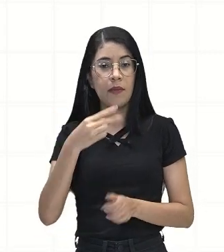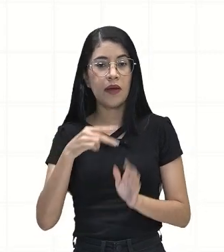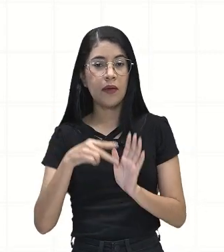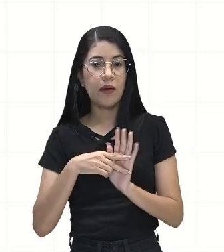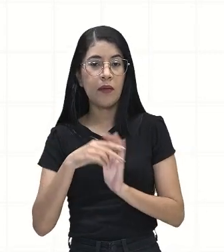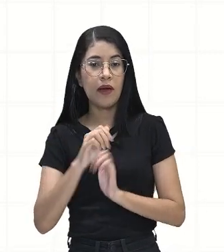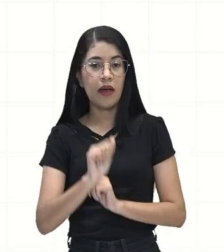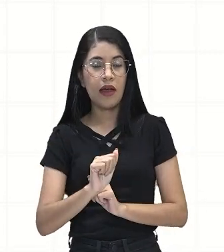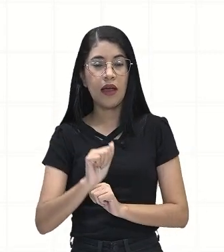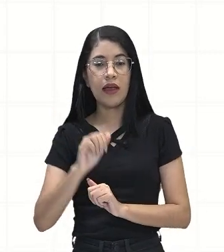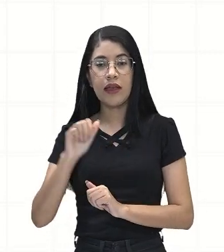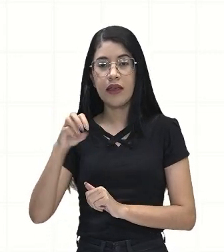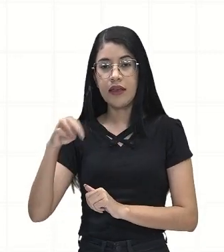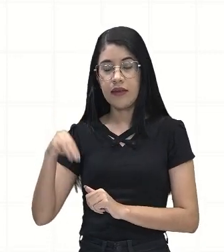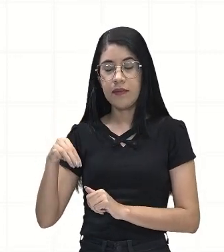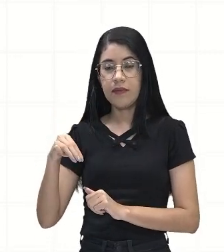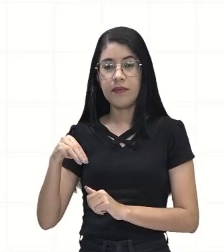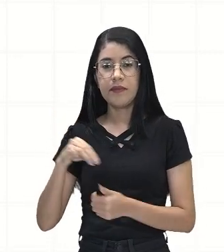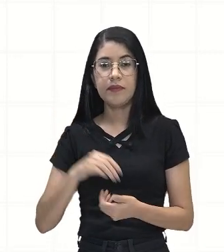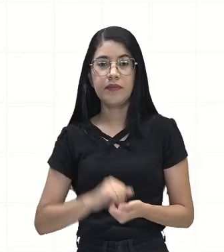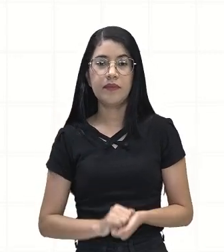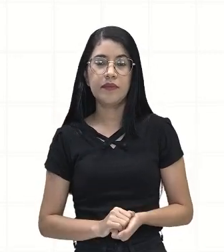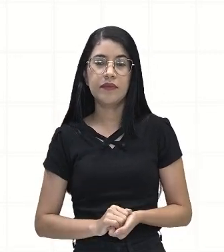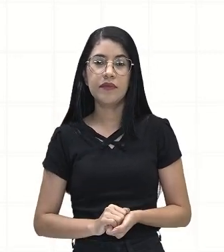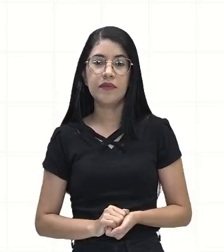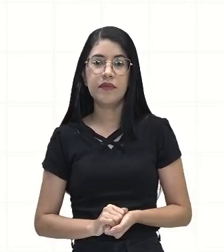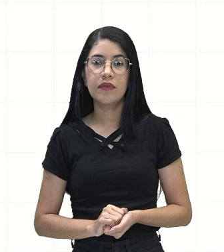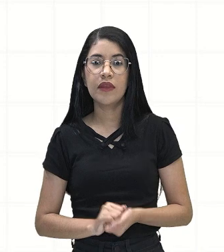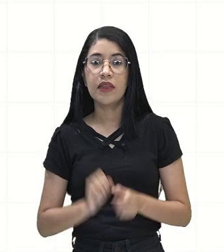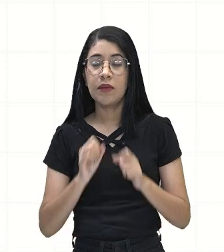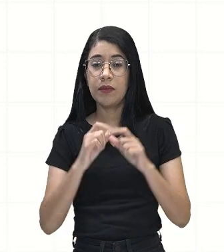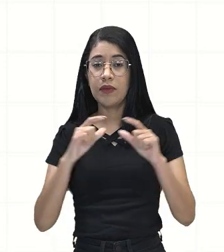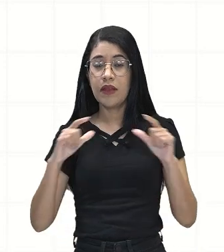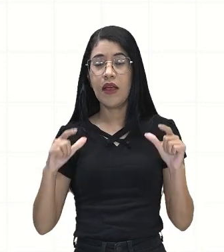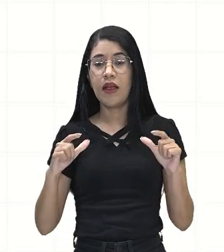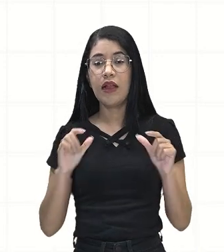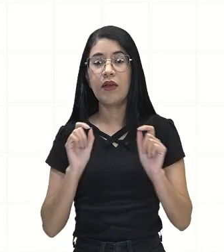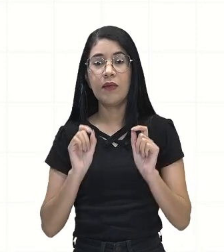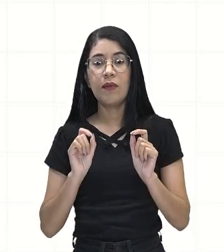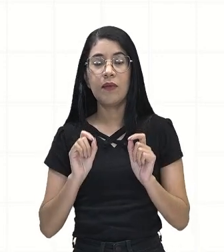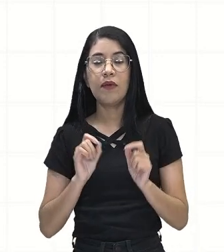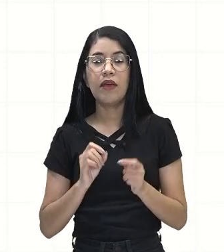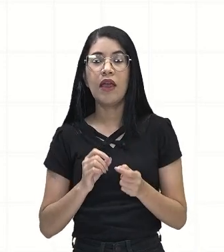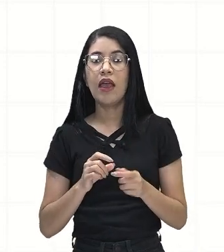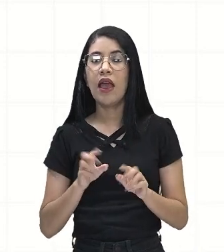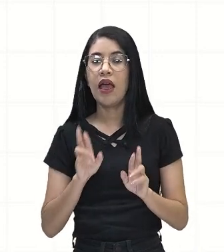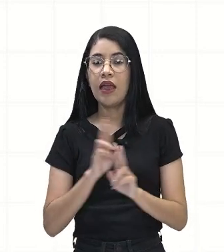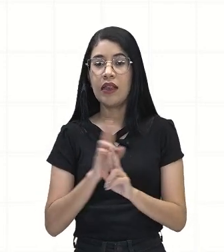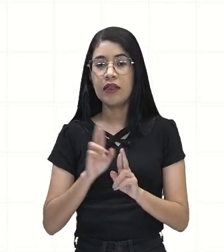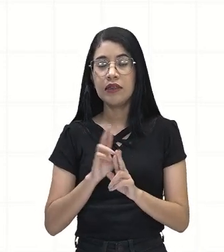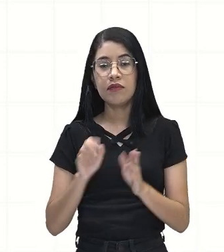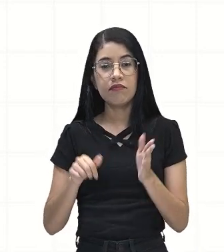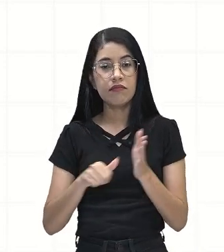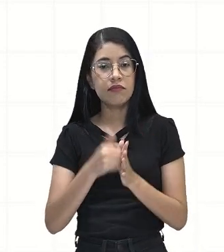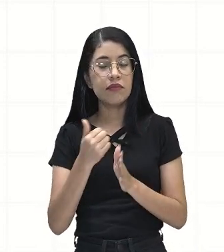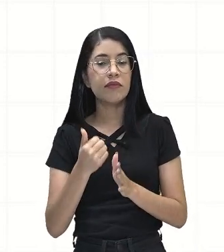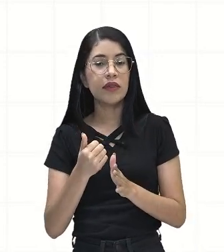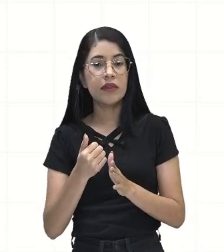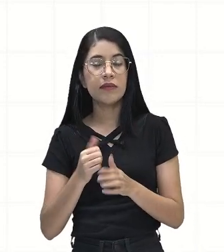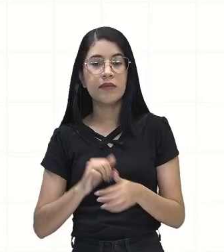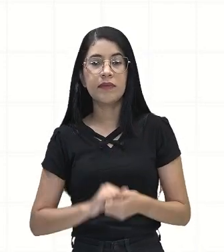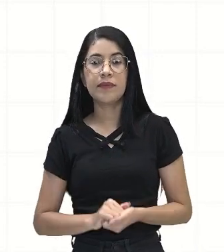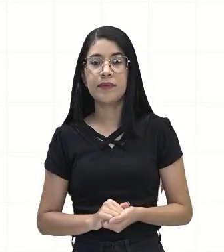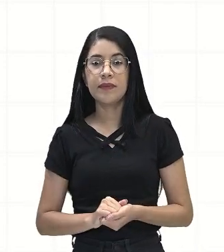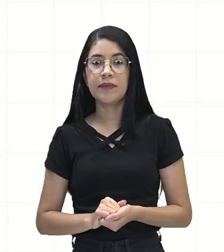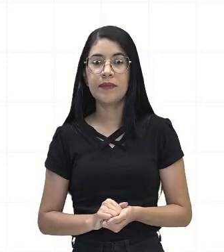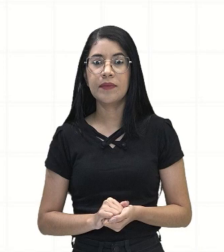será AM. Então, aqui ó, nós vamos estar estabelecendo a nossa primeira relação, né? O que é